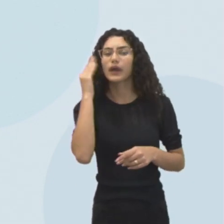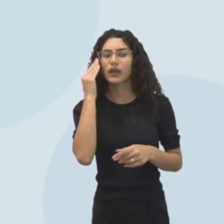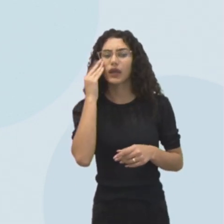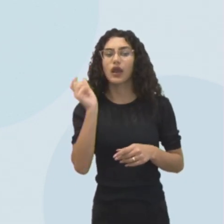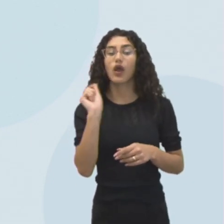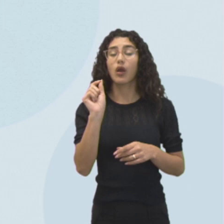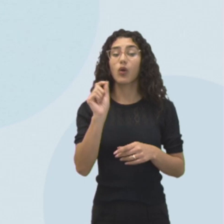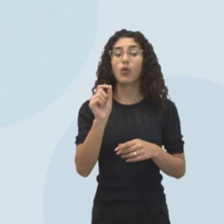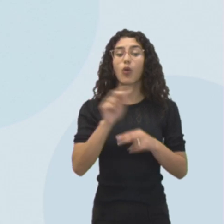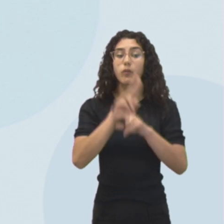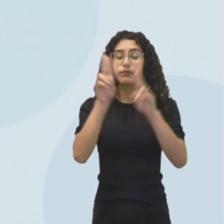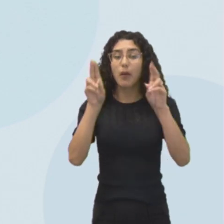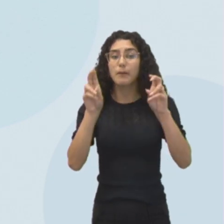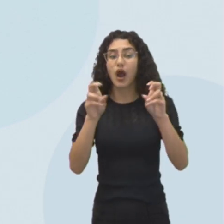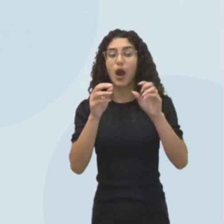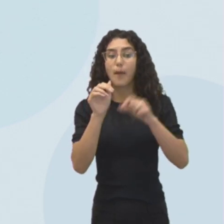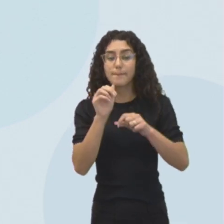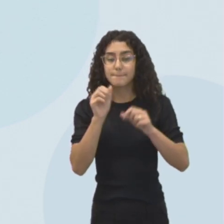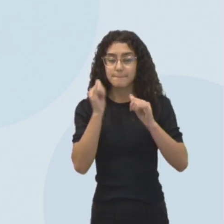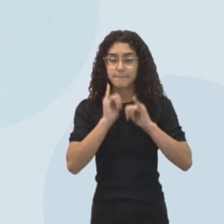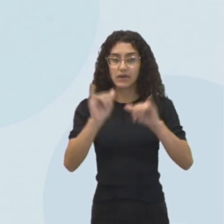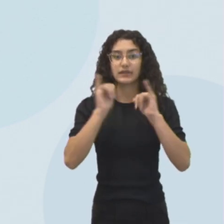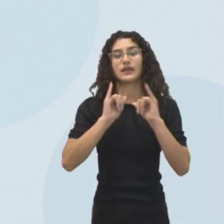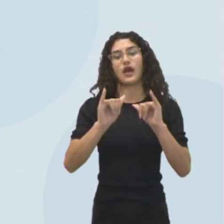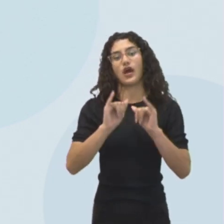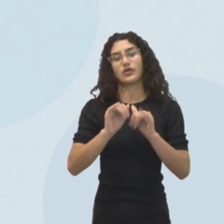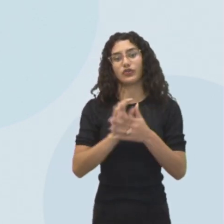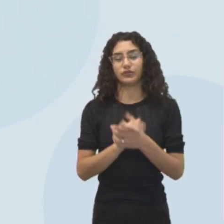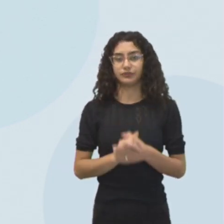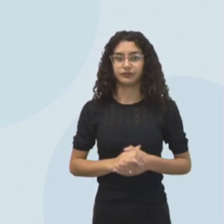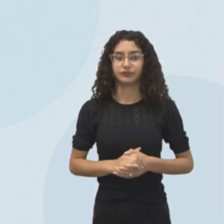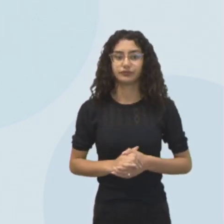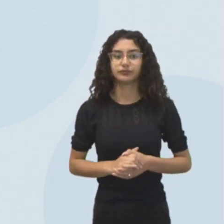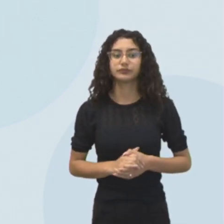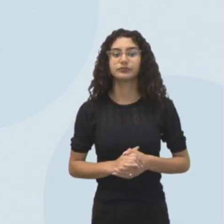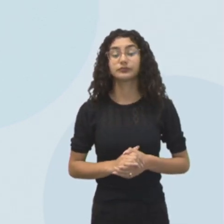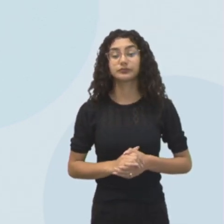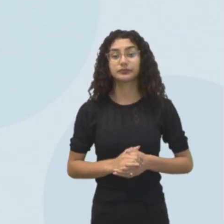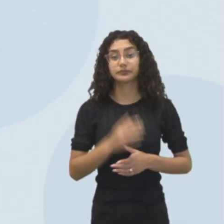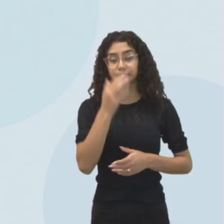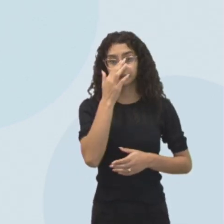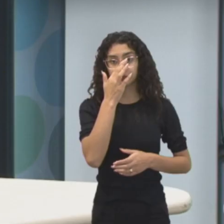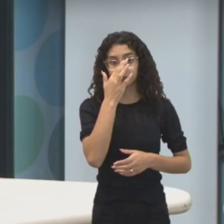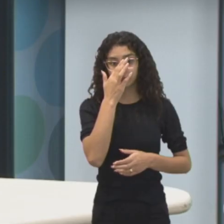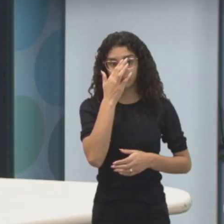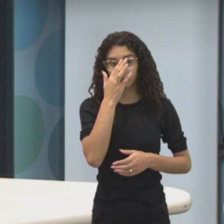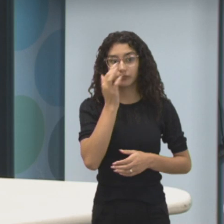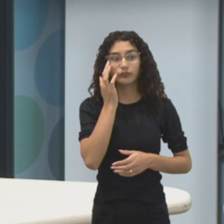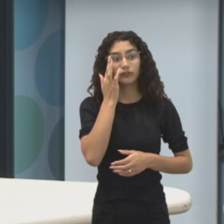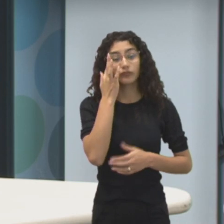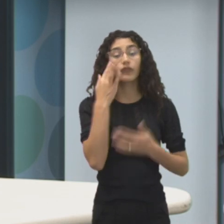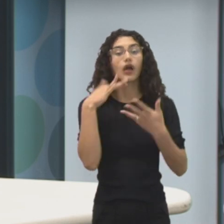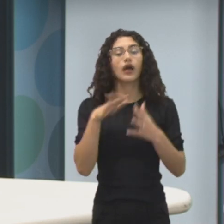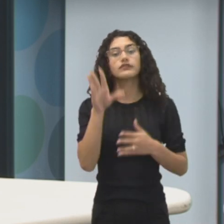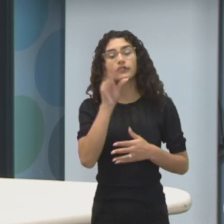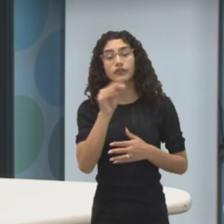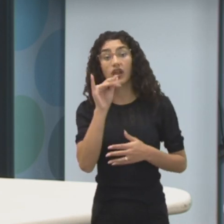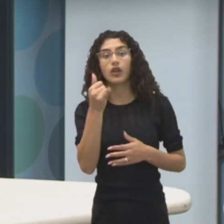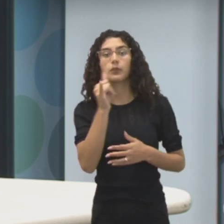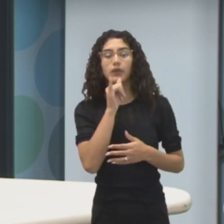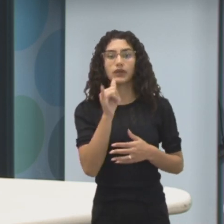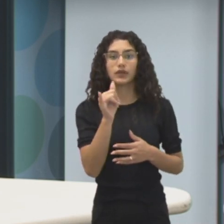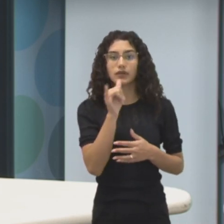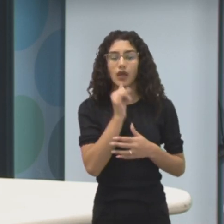é o conteúdo e qual é a mensagem que está passando neste recurso. Ademir, pode falar. Então, quando você estava mencionando, por exemplo, acerca